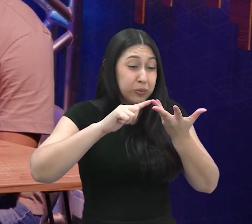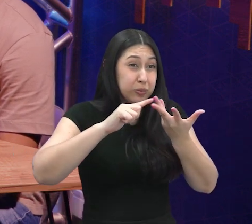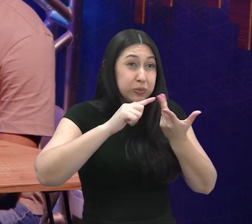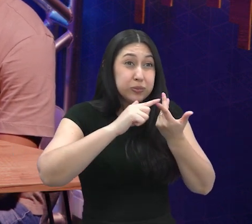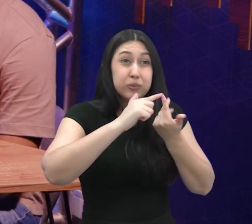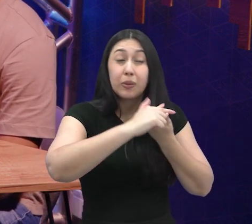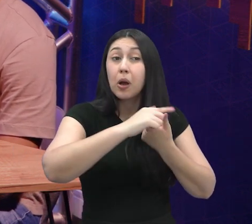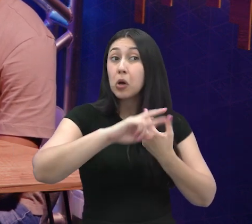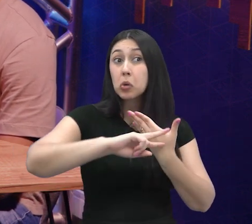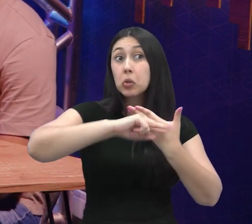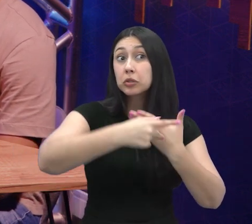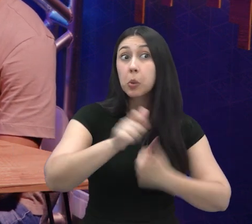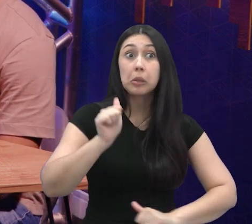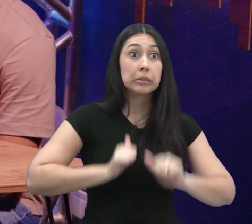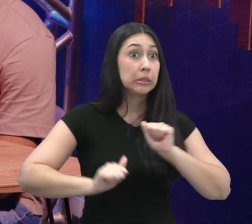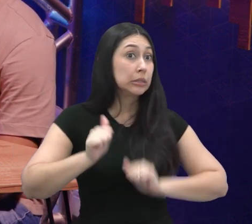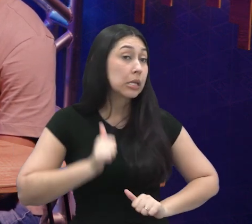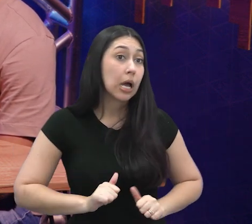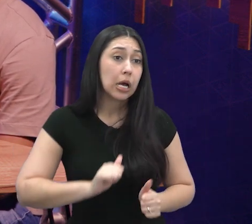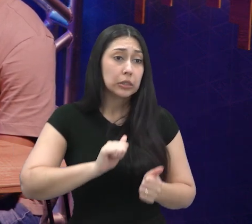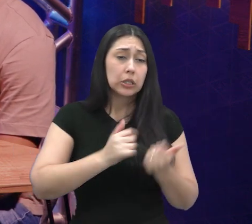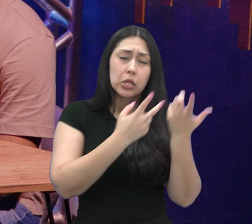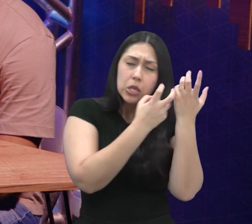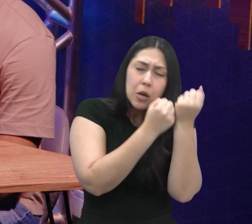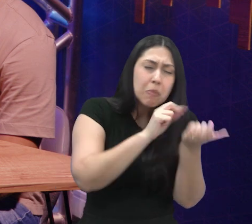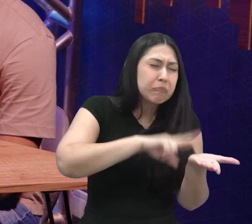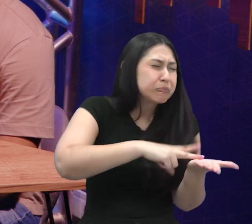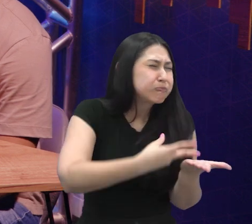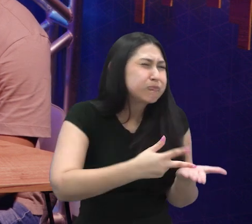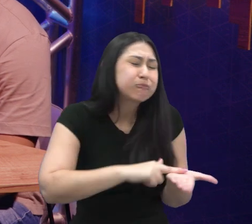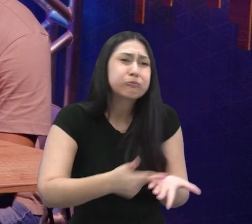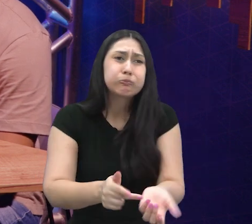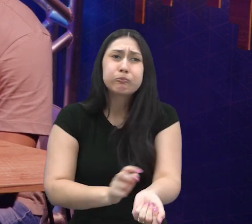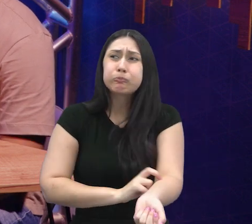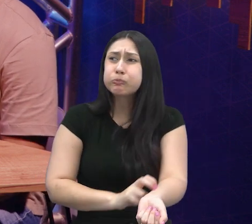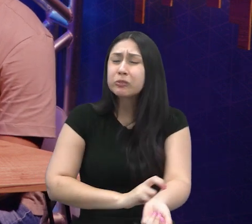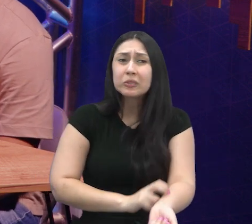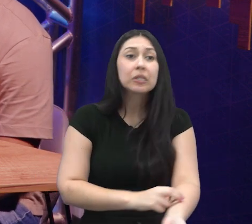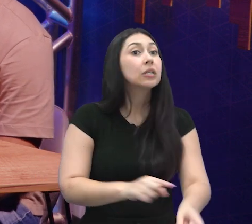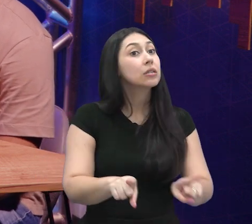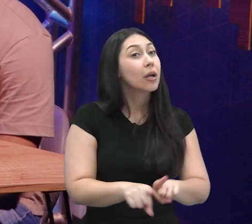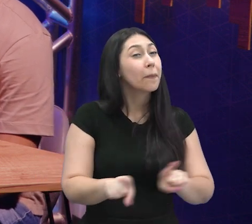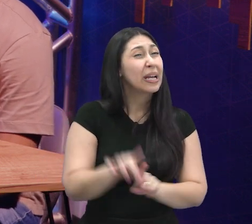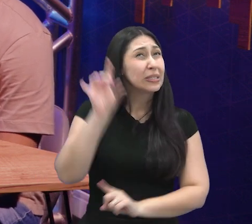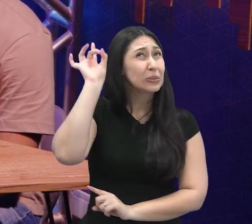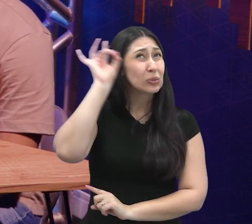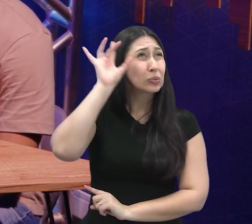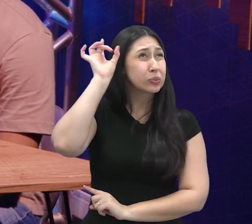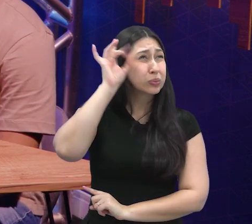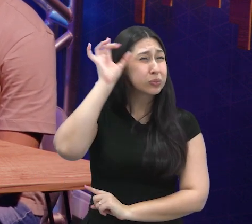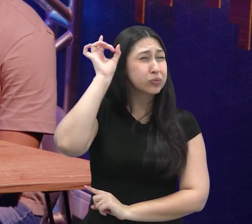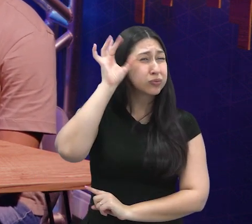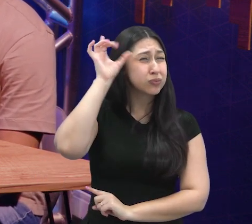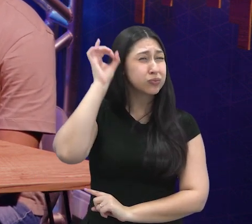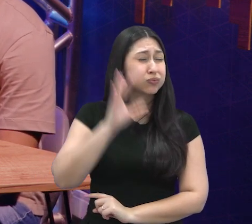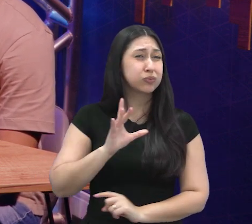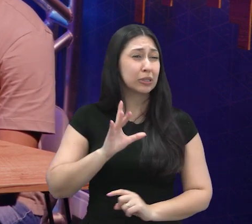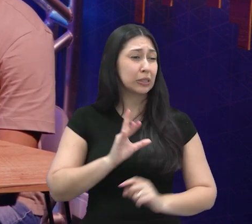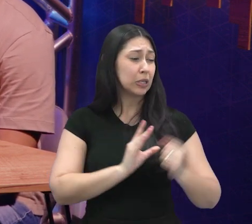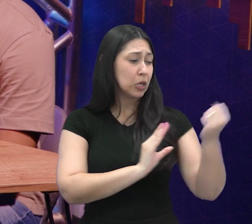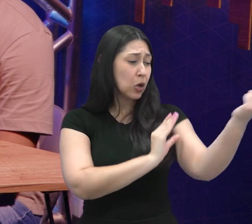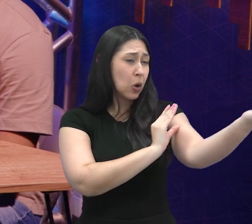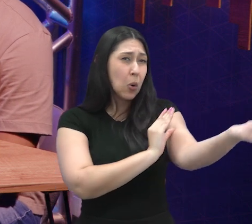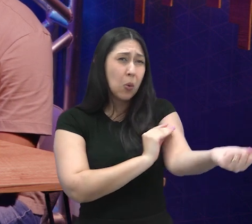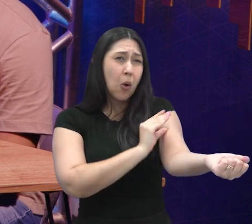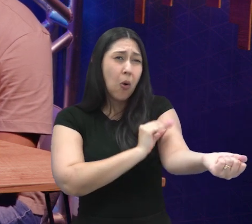ele vai resultar, né, em sintomas como ansiedade crônica, insônia, irritabilidade e até problemas físicos, como dores de cabeça e